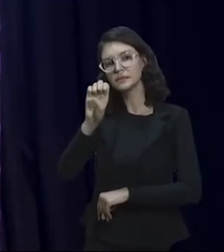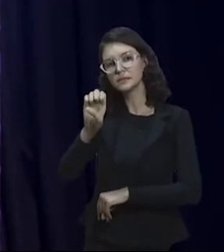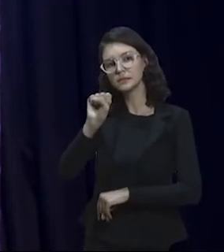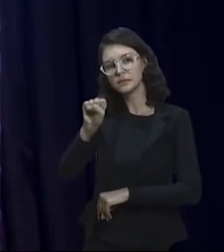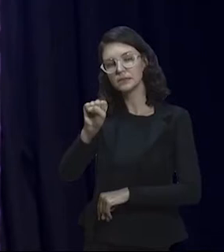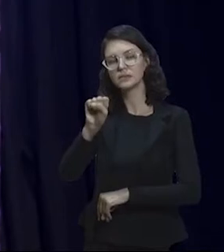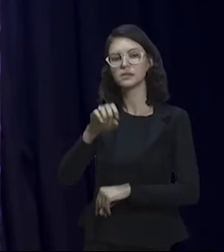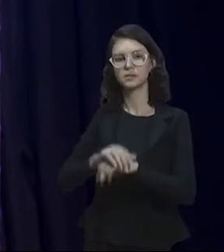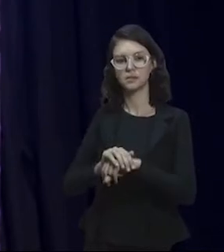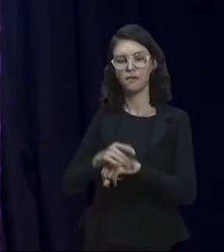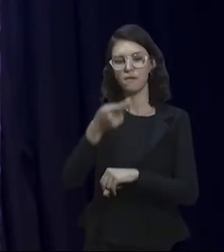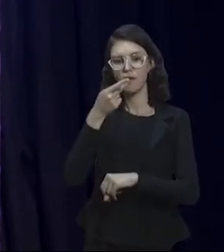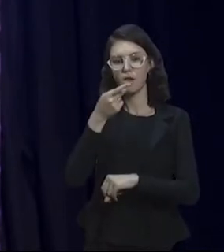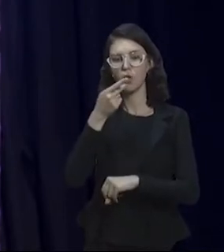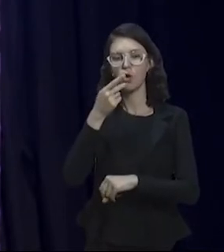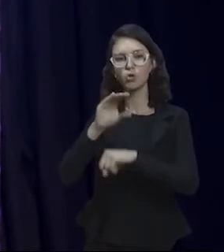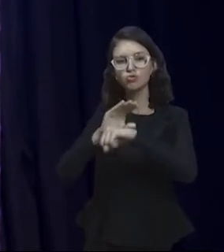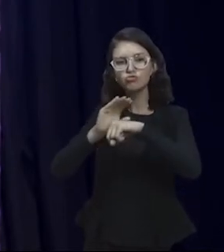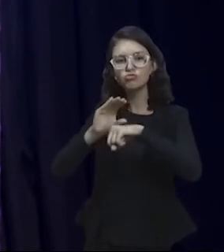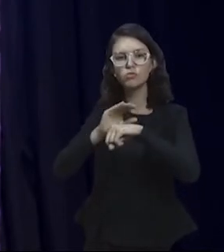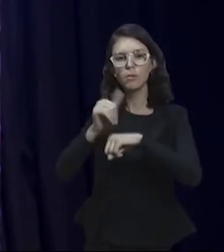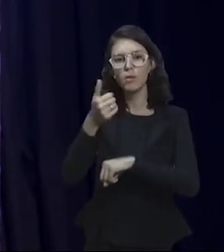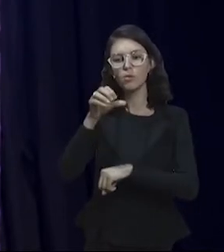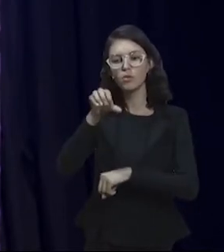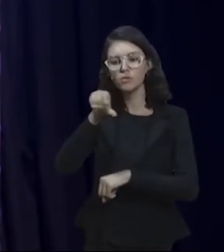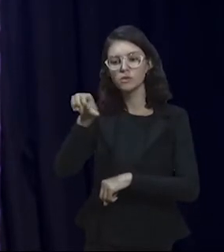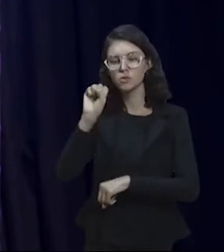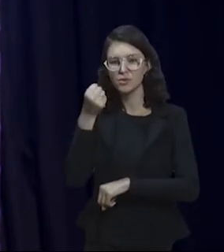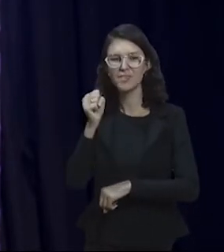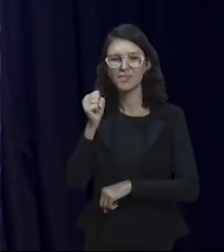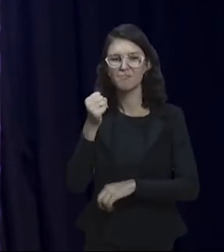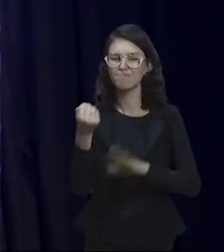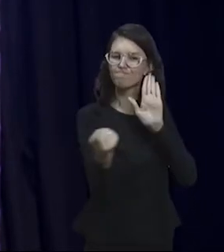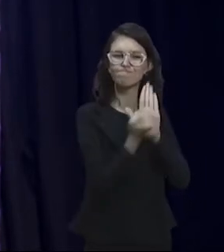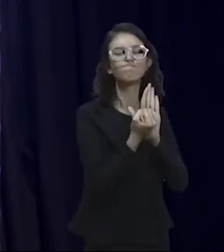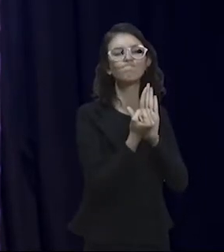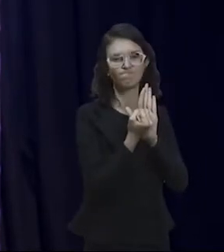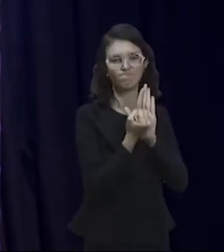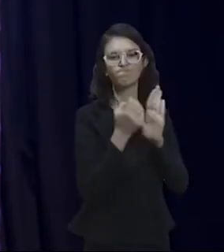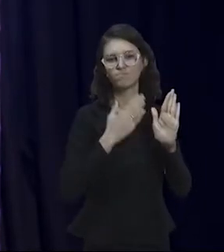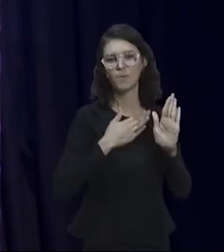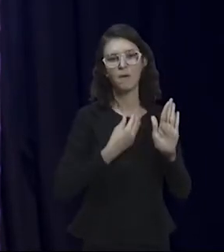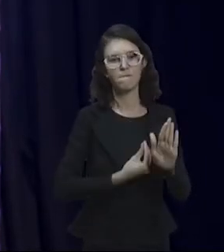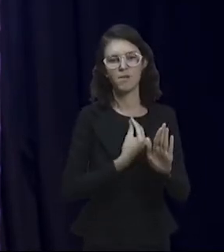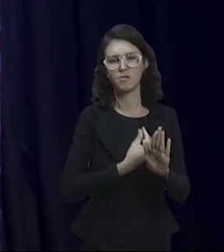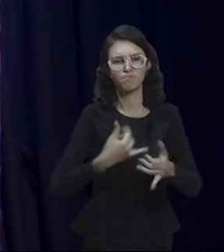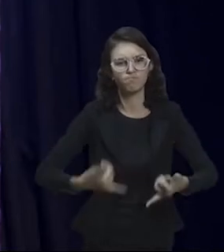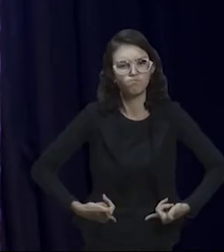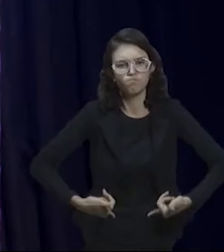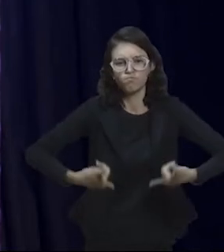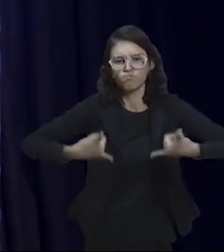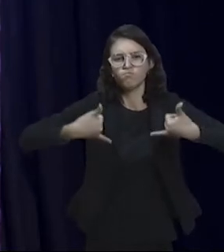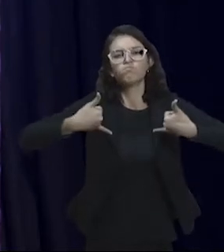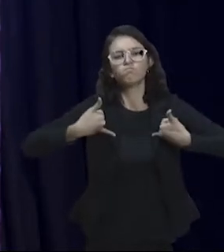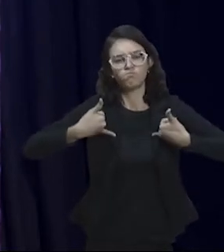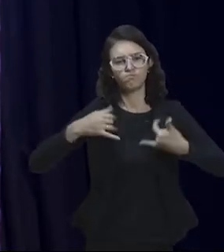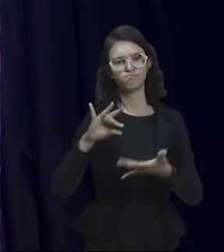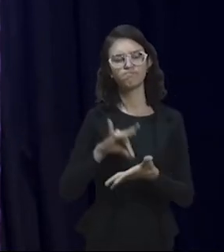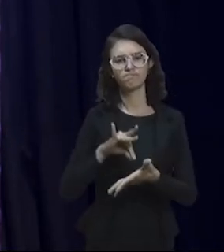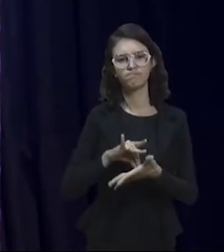1988. Isso é muito simbólico para mim, Silvio. Isso é motivo de muito orgulho para mim. Porque